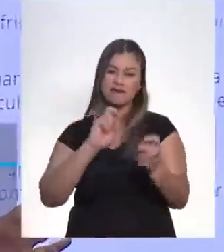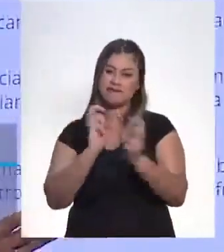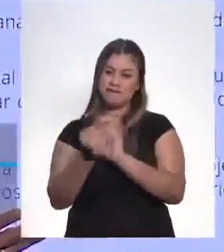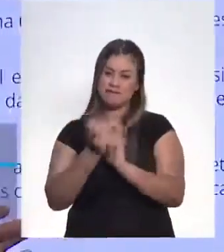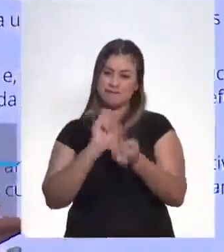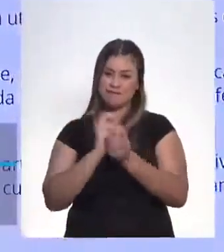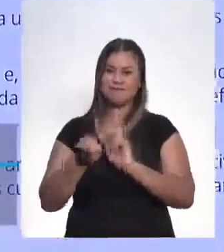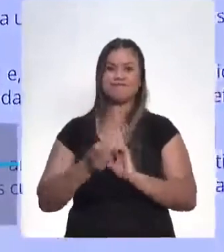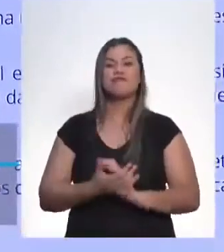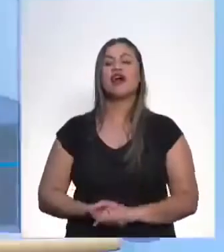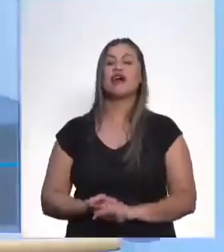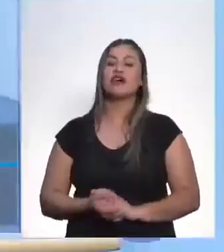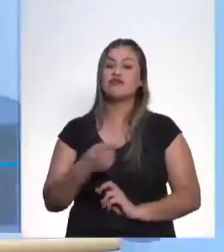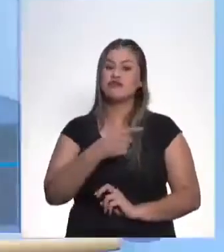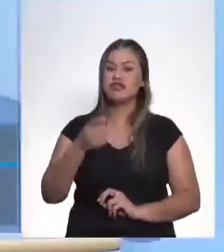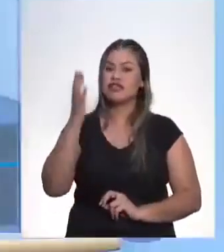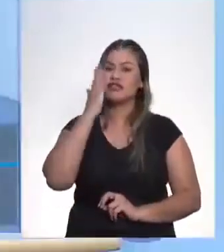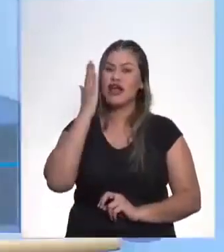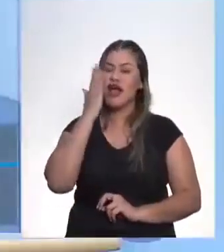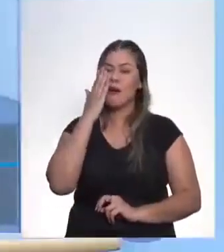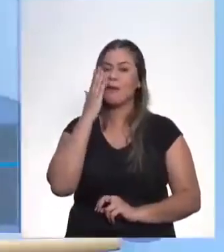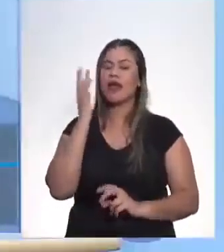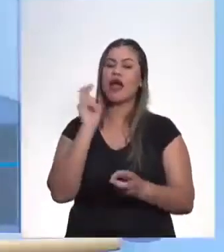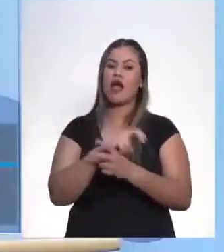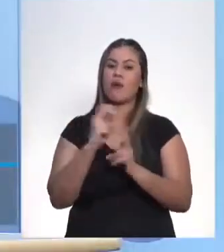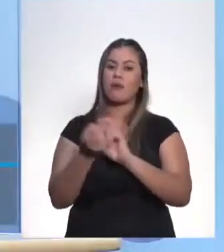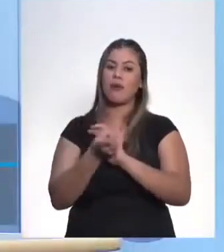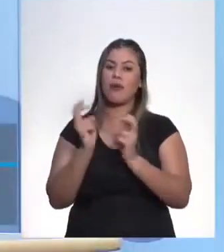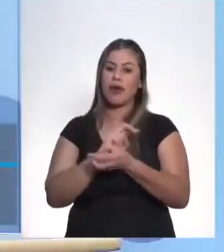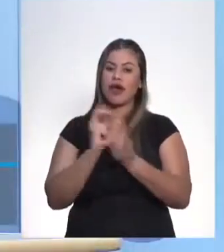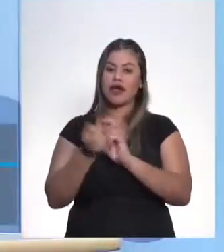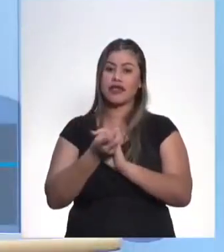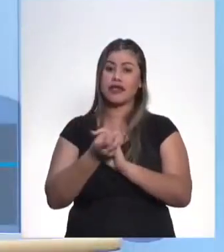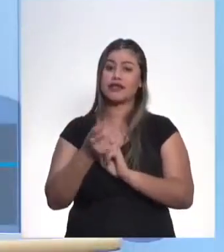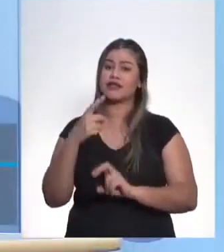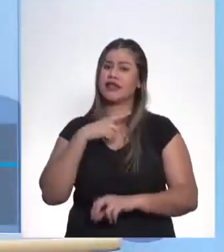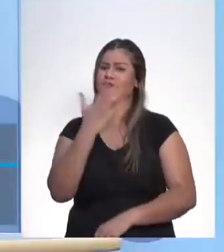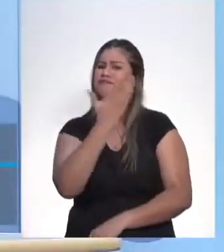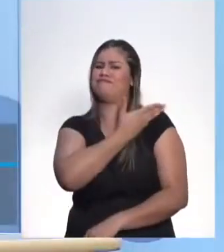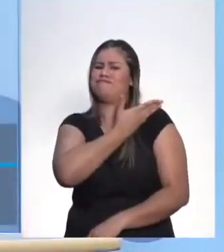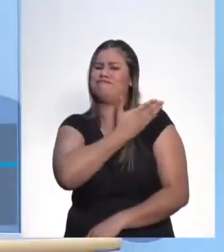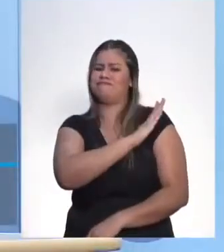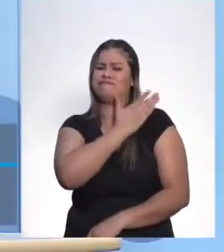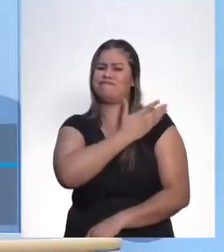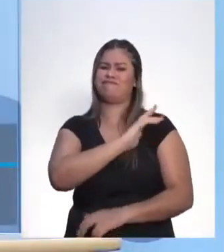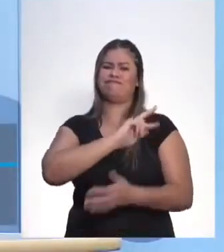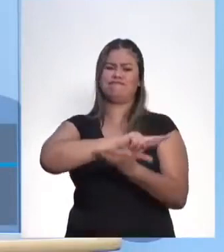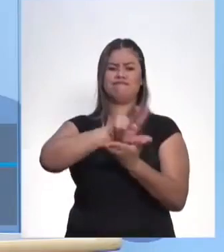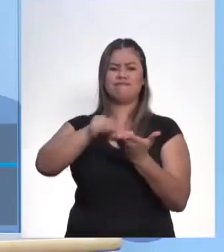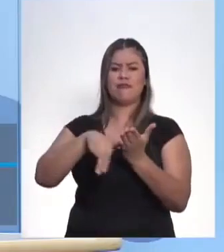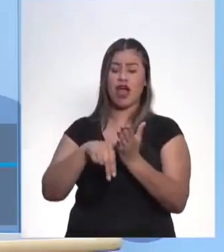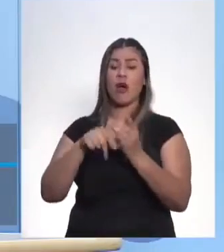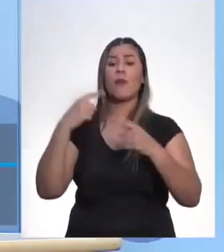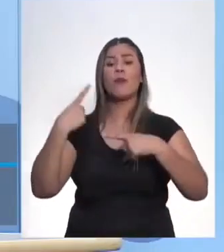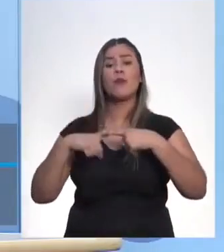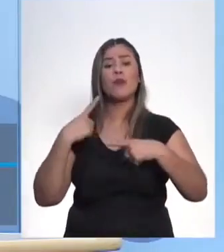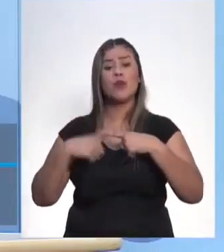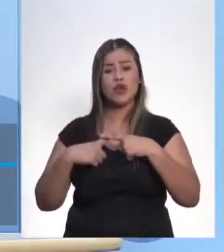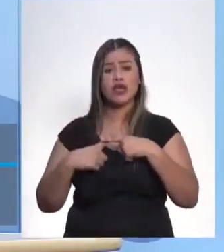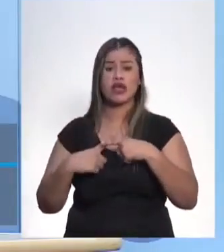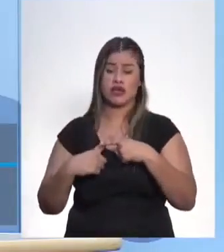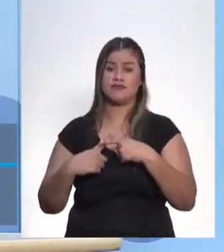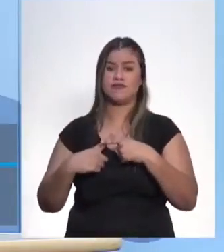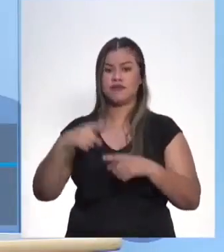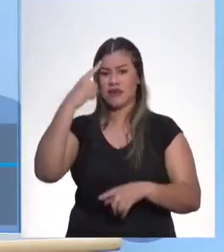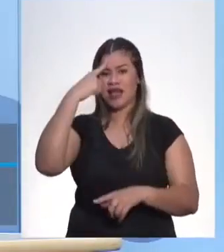verdade? É verdade, professor. E sabe que a capoeira, ela sofreu bastante preconceito também, né? Porque logo após a